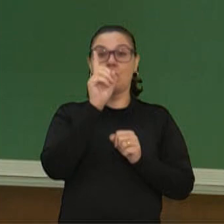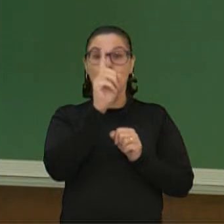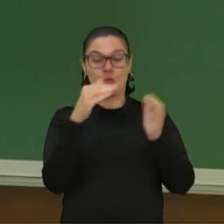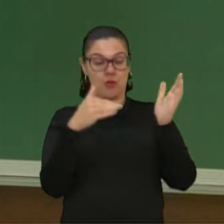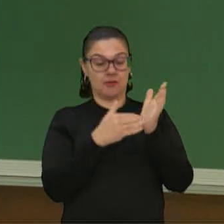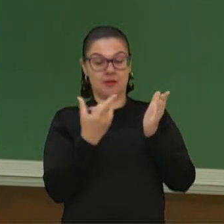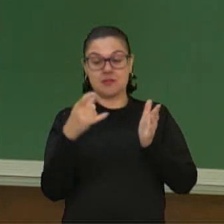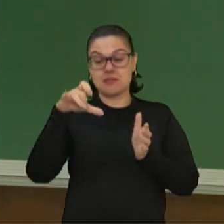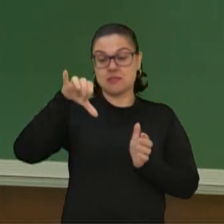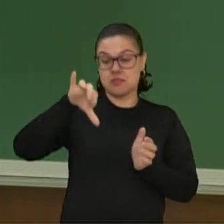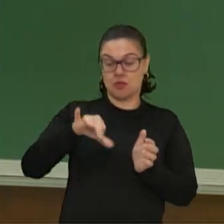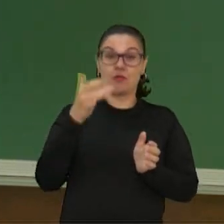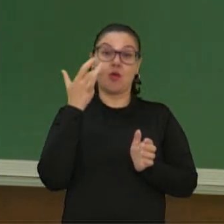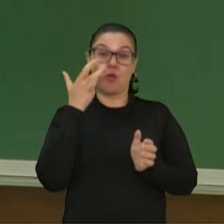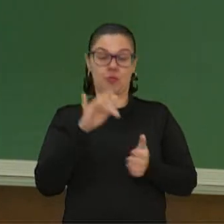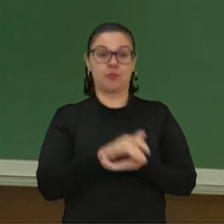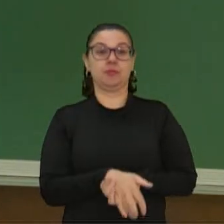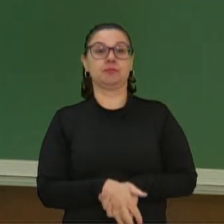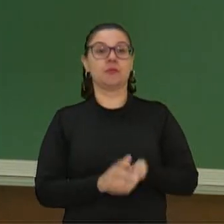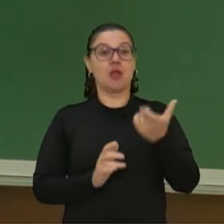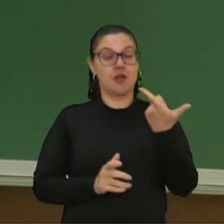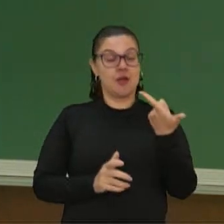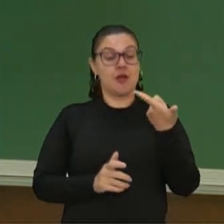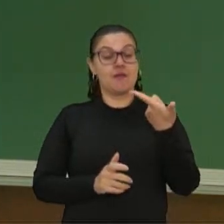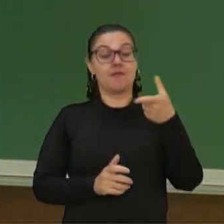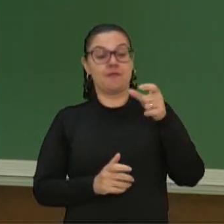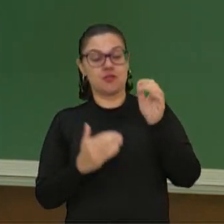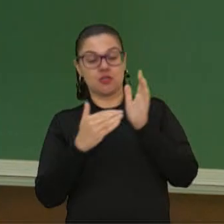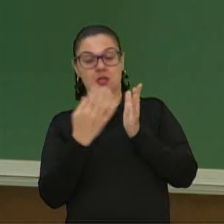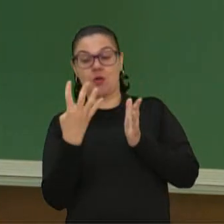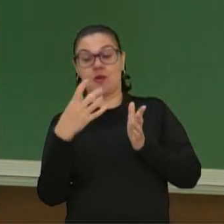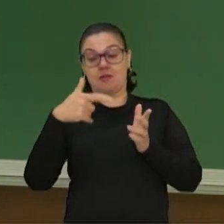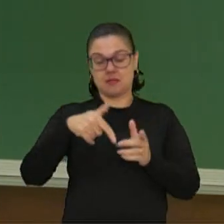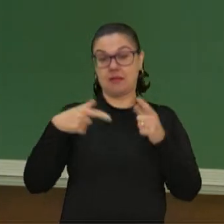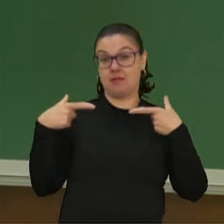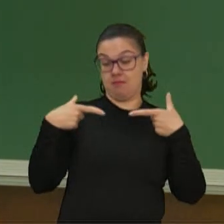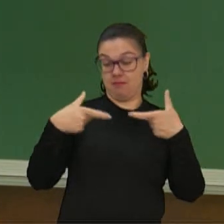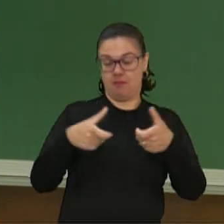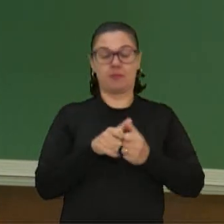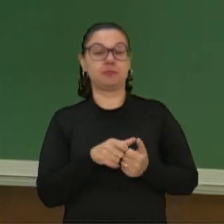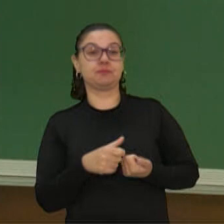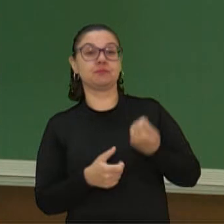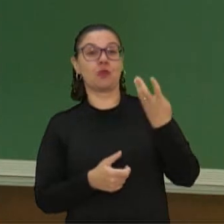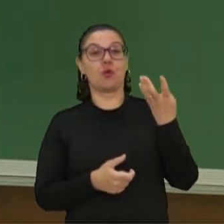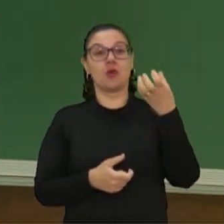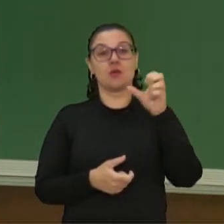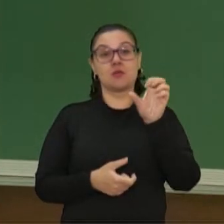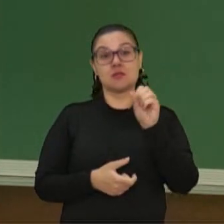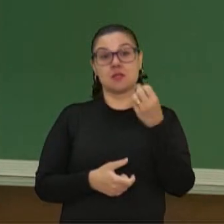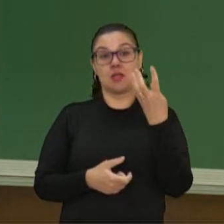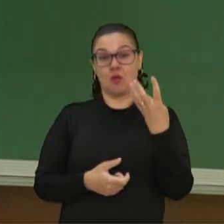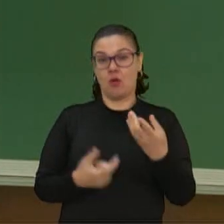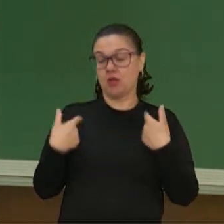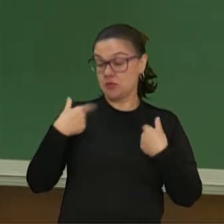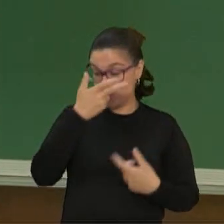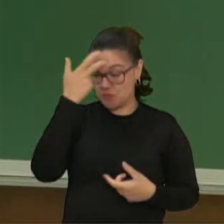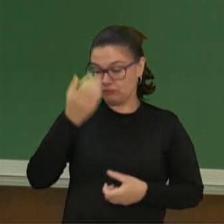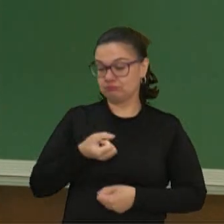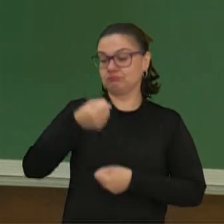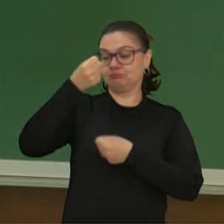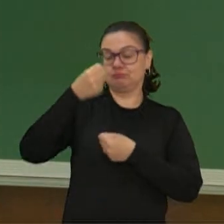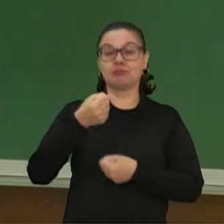19 compõe a primeira parte, o ouro, do 20 ao 47, a conjuração, do 48 ao 64, os